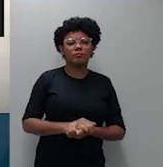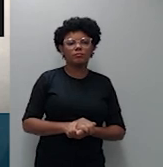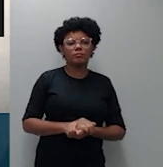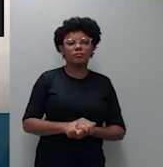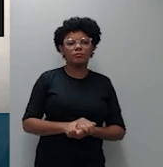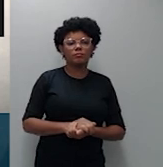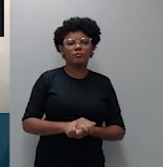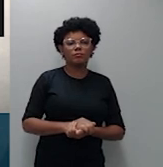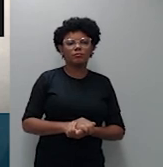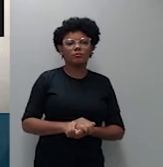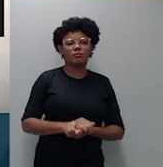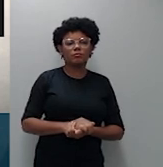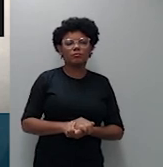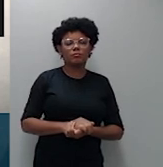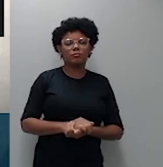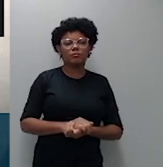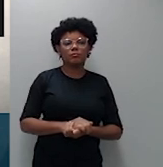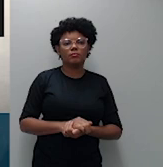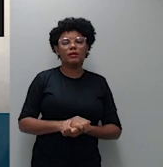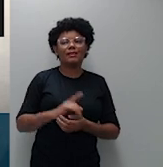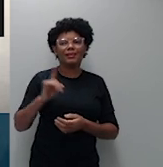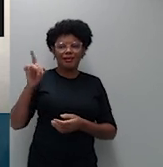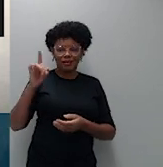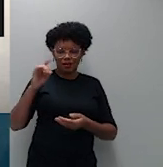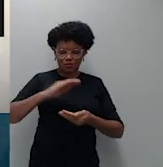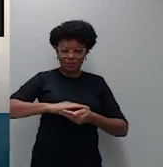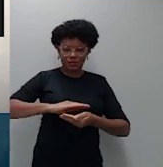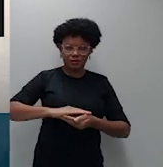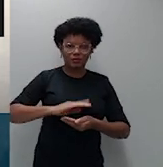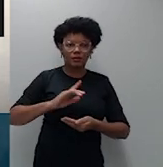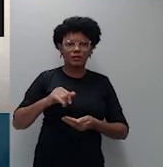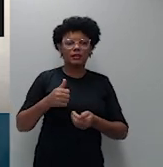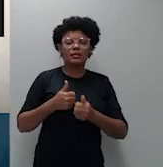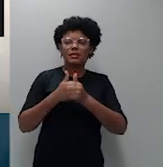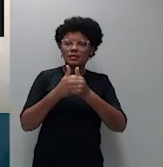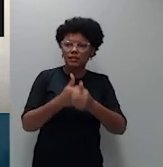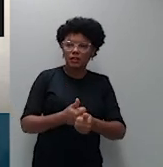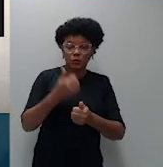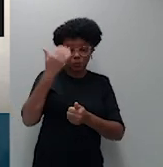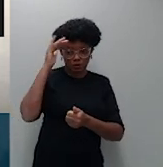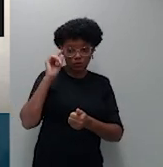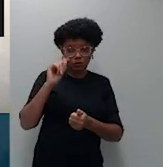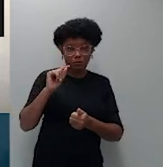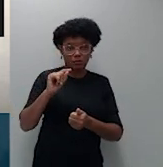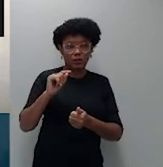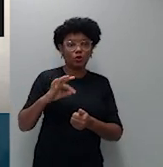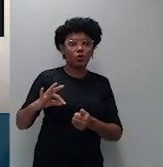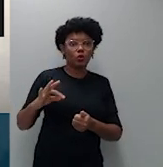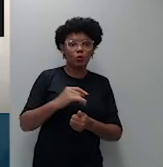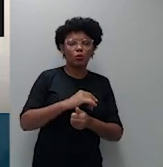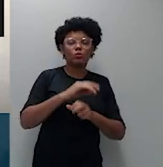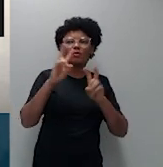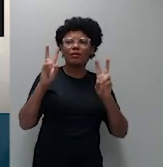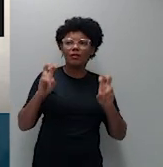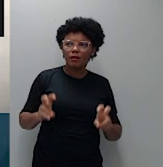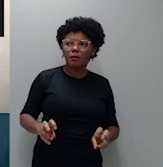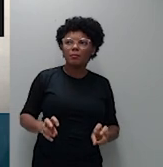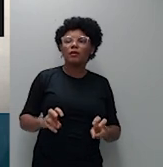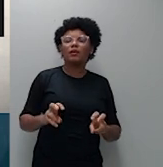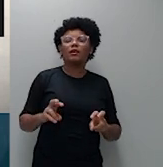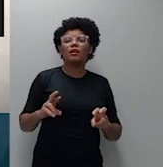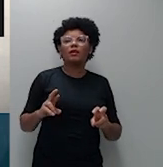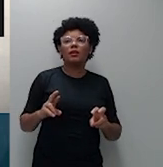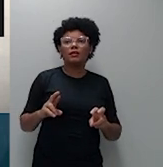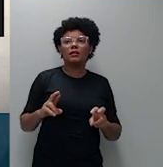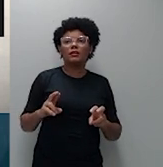garanto que a corte especial seguiram o entendimento de que toda a matéria devolvida a Segunda instância apreciada